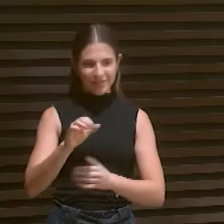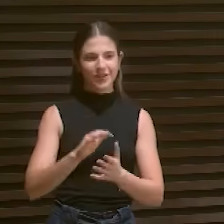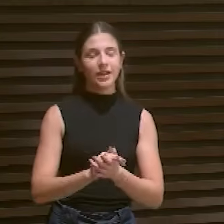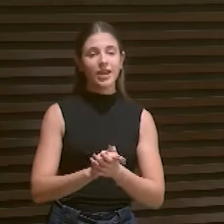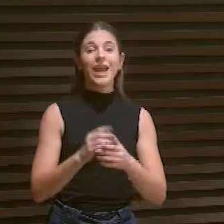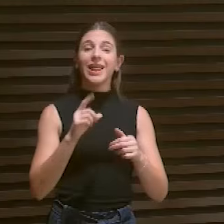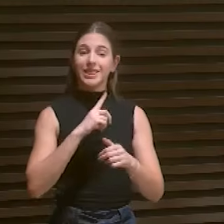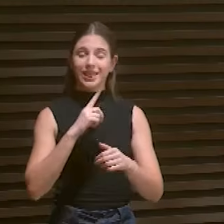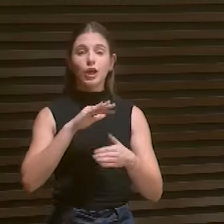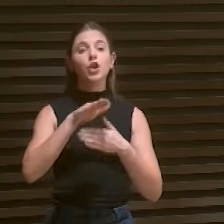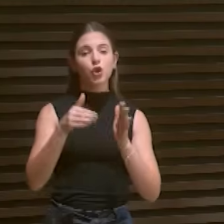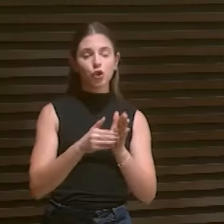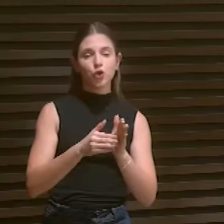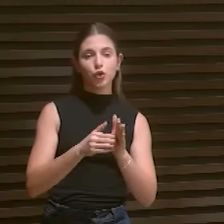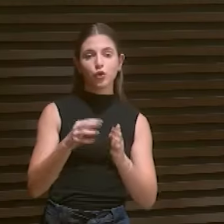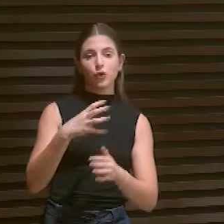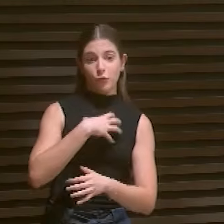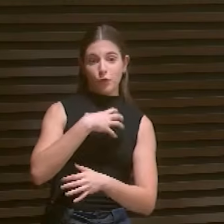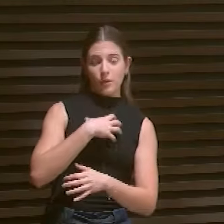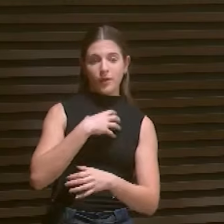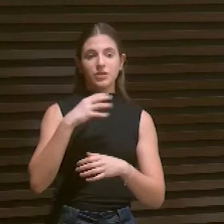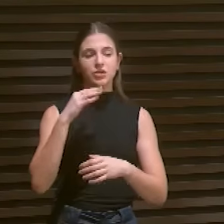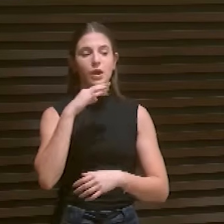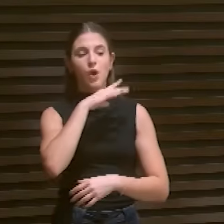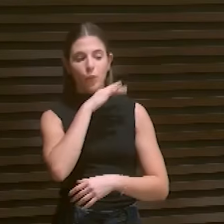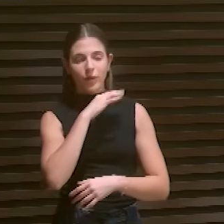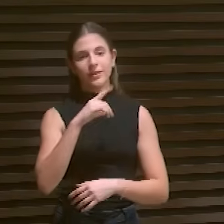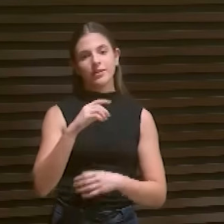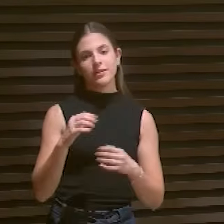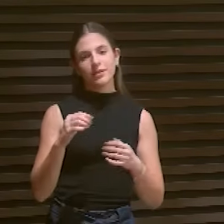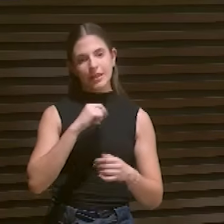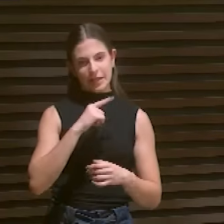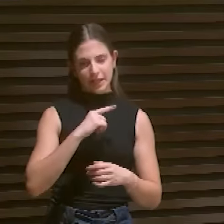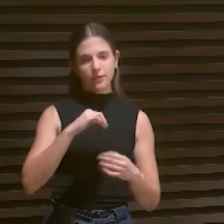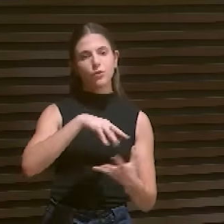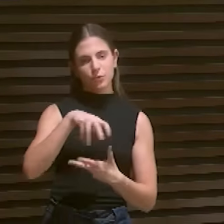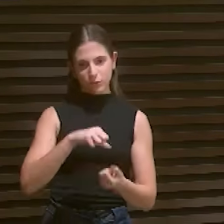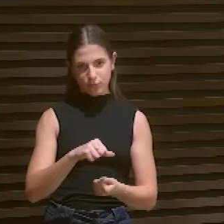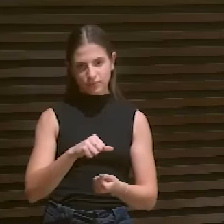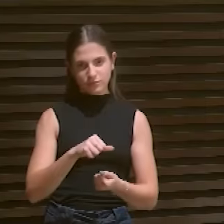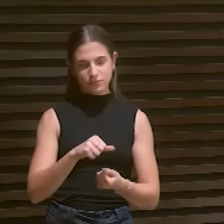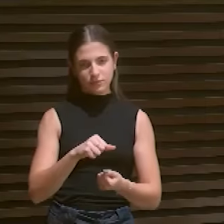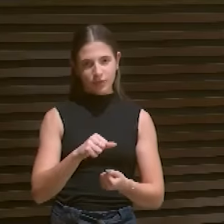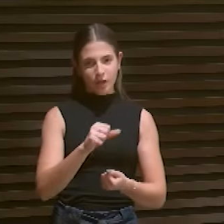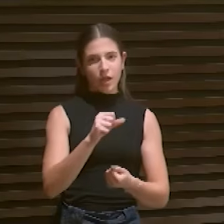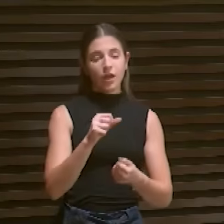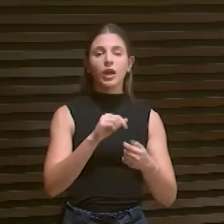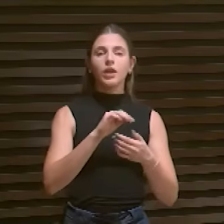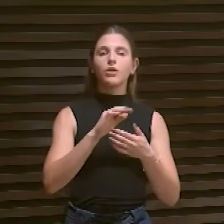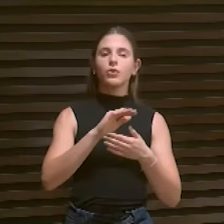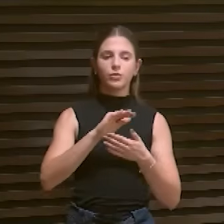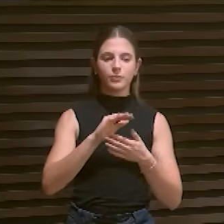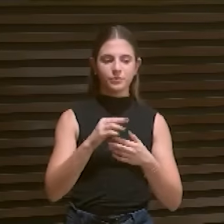existe. Então, por detrás daquilo que nós queremos descobrir